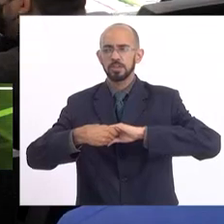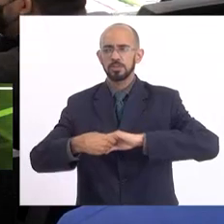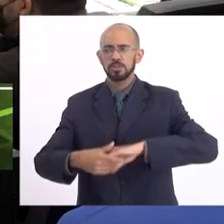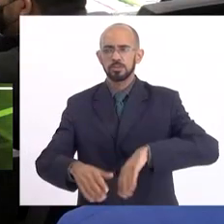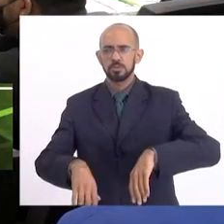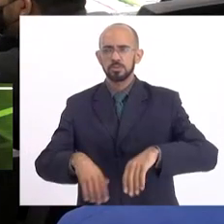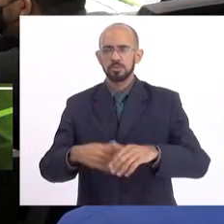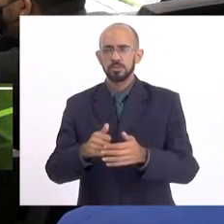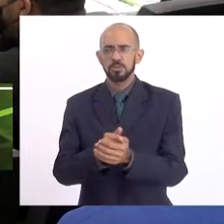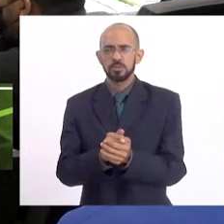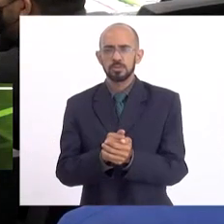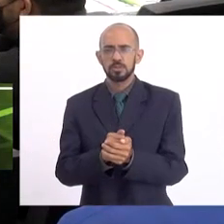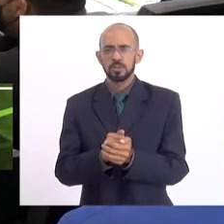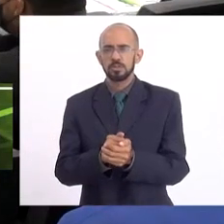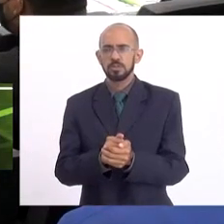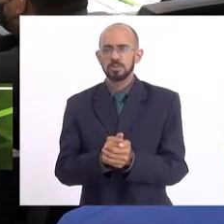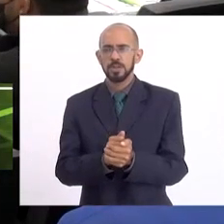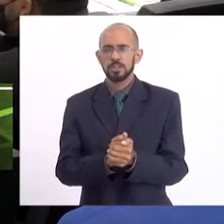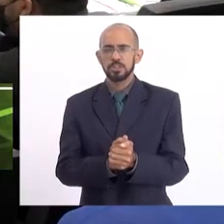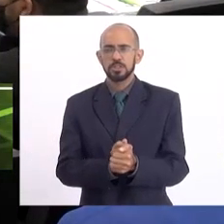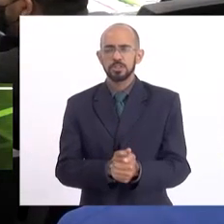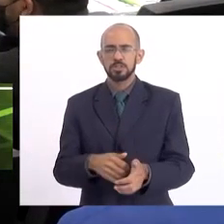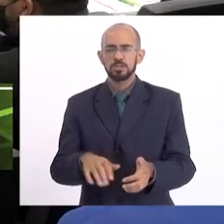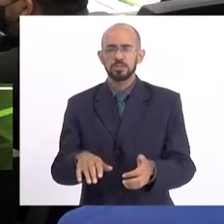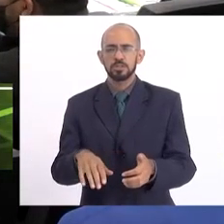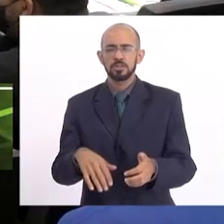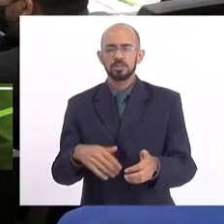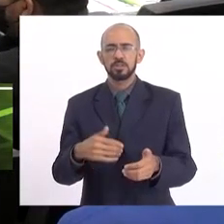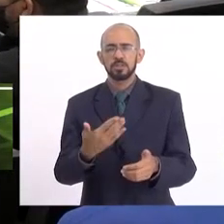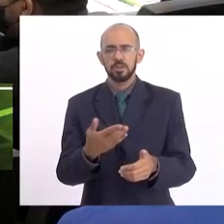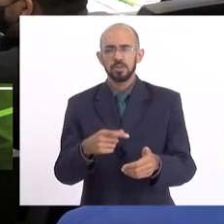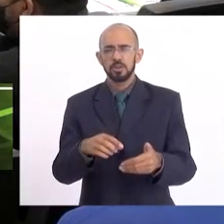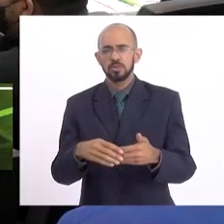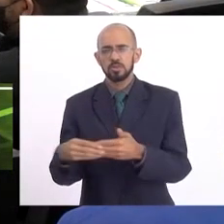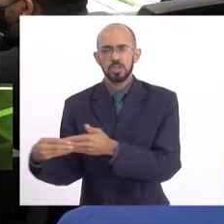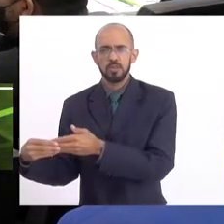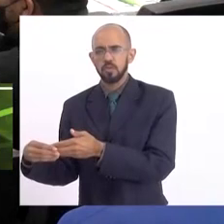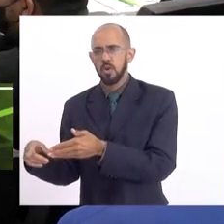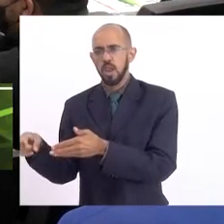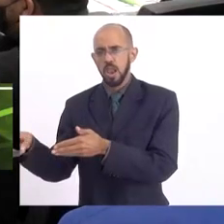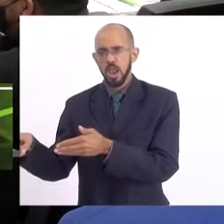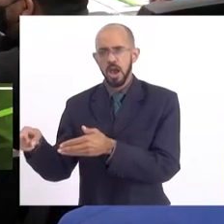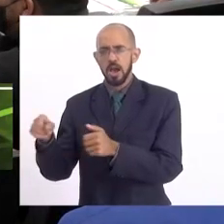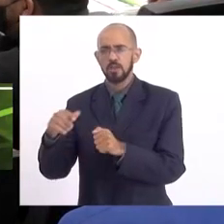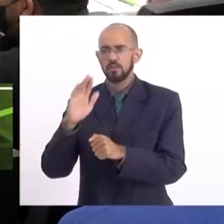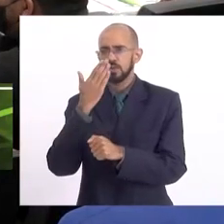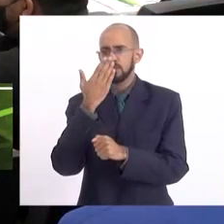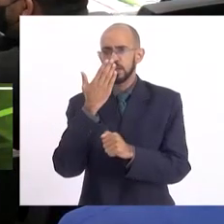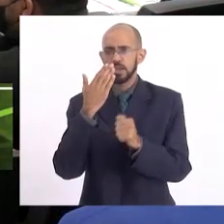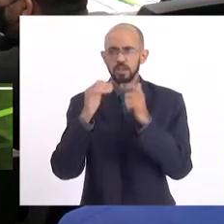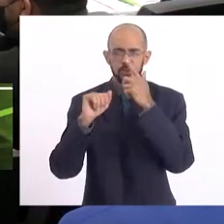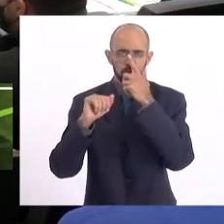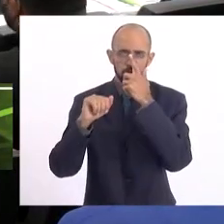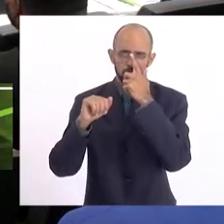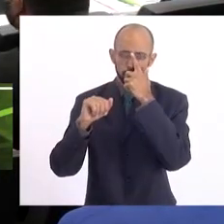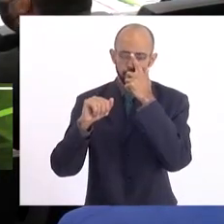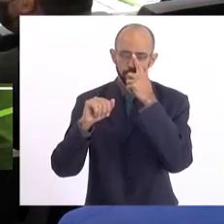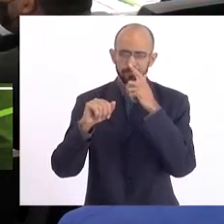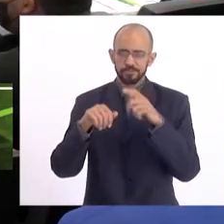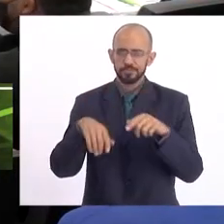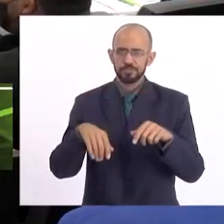deputado Luiz Martins realmente tem sido um guerreiro. Ele nos levou lá no governador em fevereiro e foi aonde a gente conseguiu